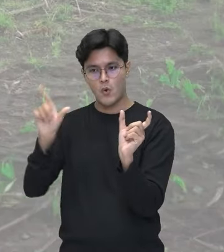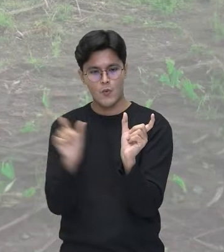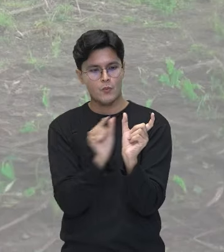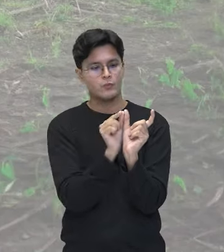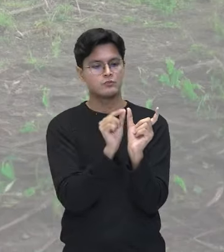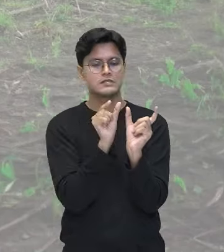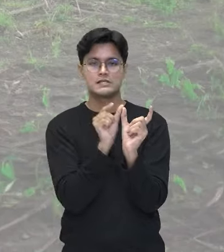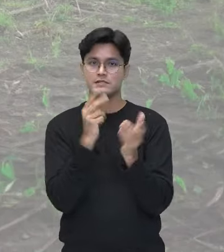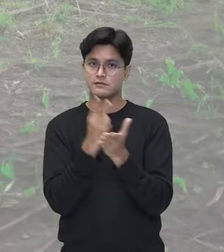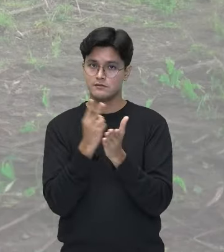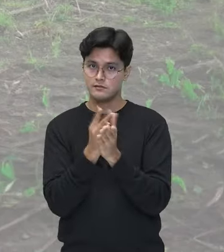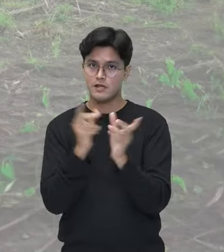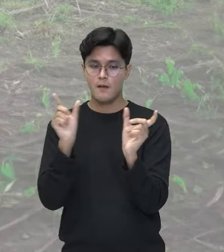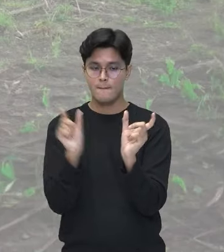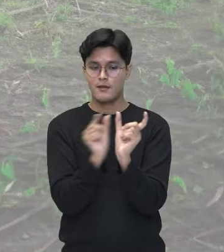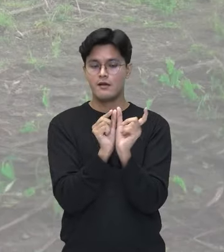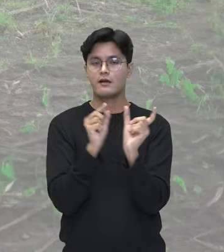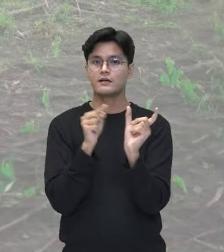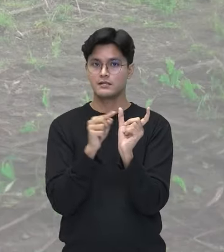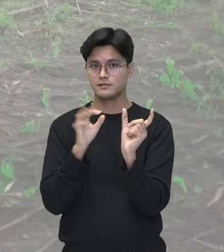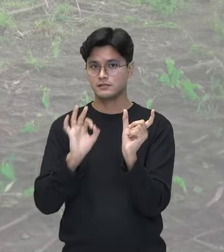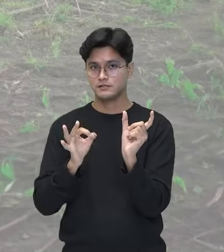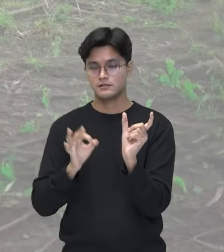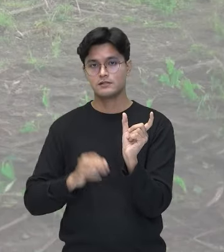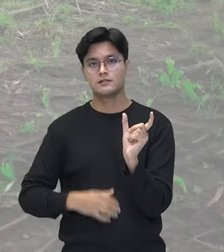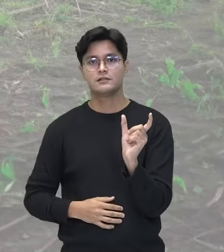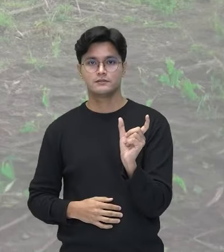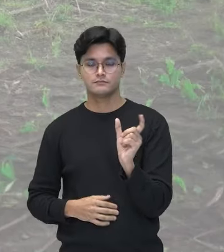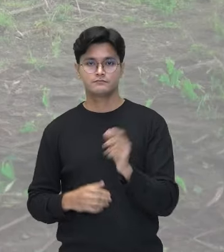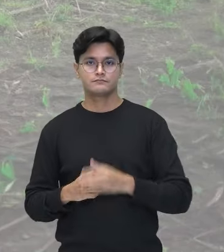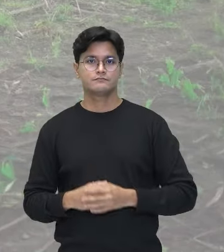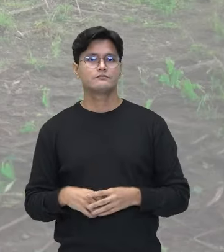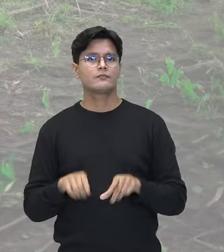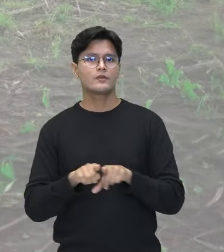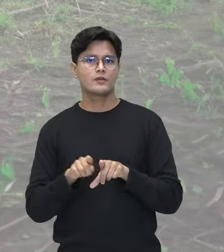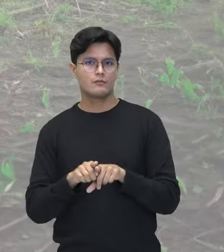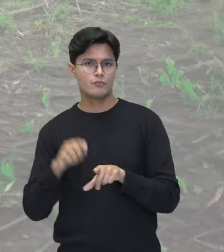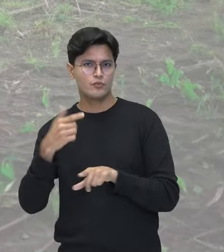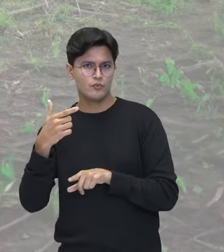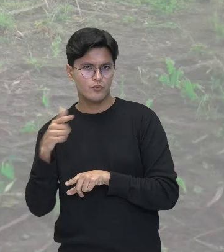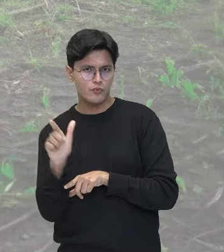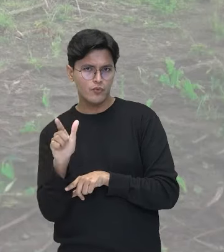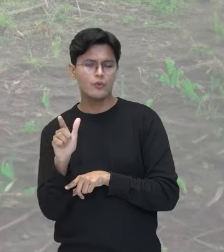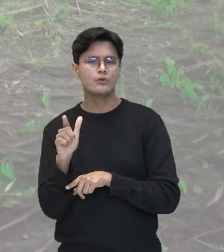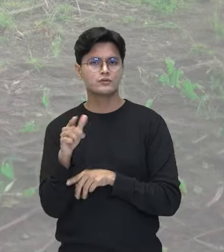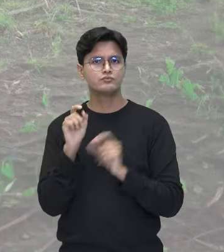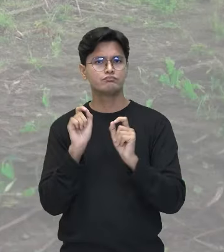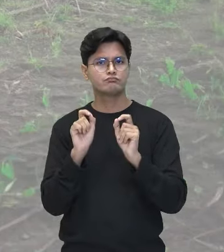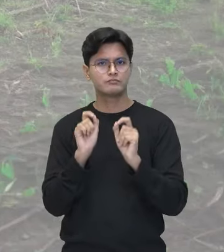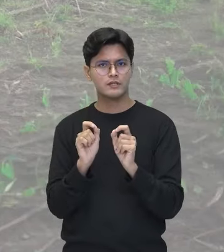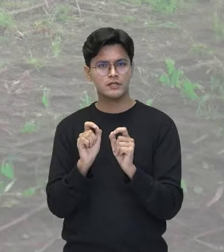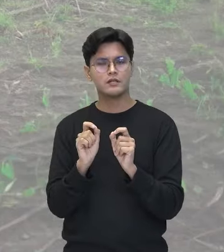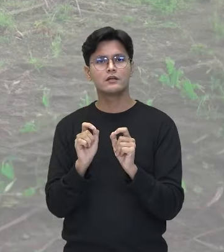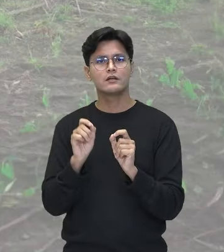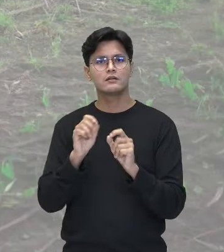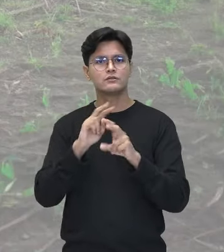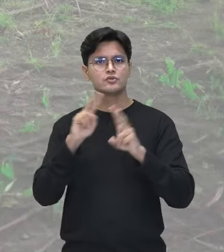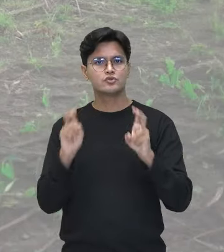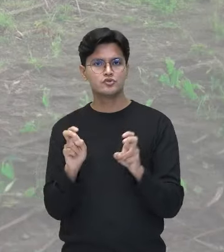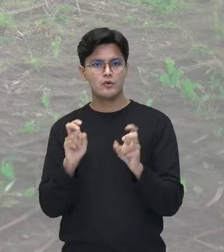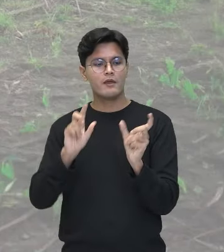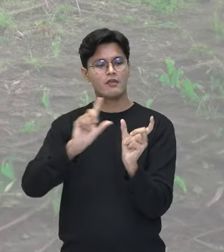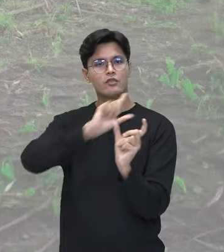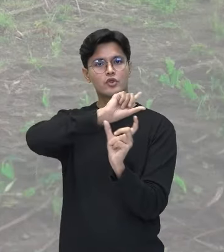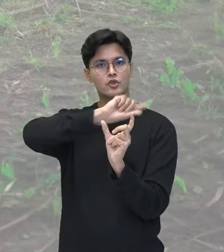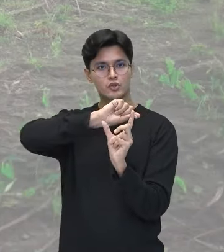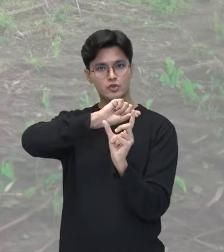durante o decorrer da nossa aula, nós vamos ver também uma outra parte desse quebra-cabeça, que é a palavra suffix, que